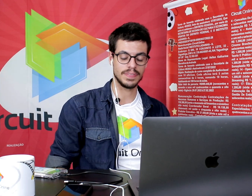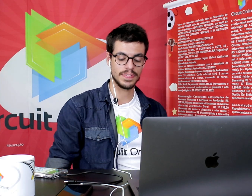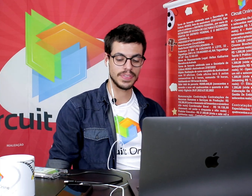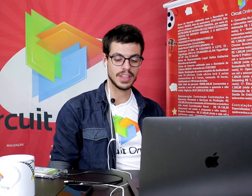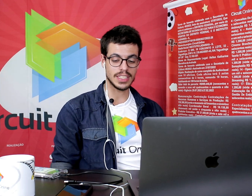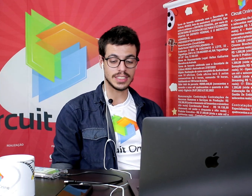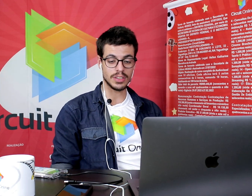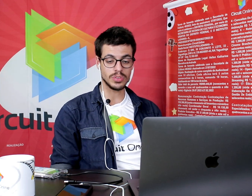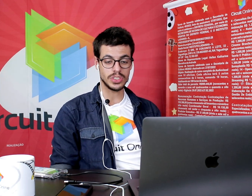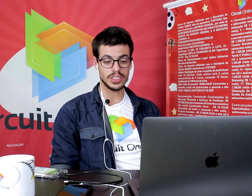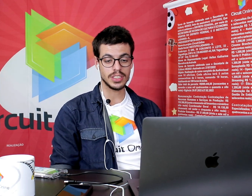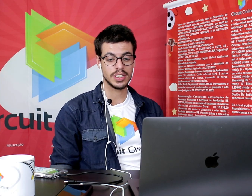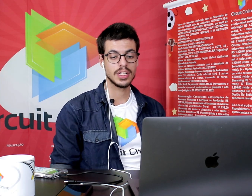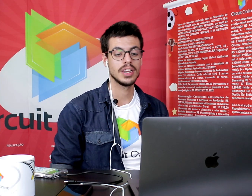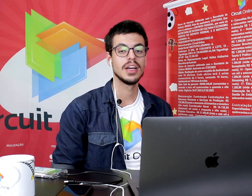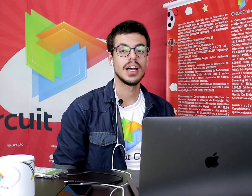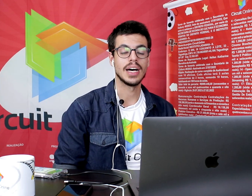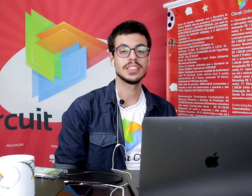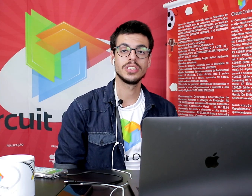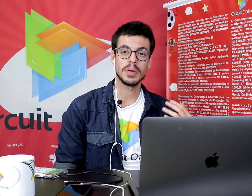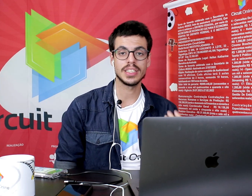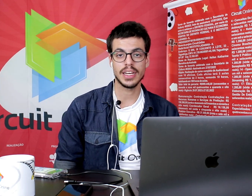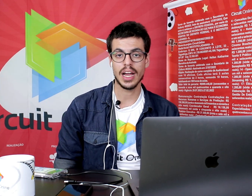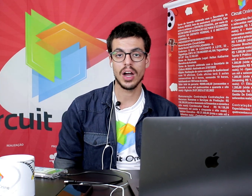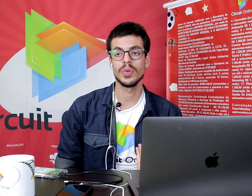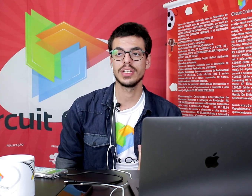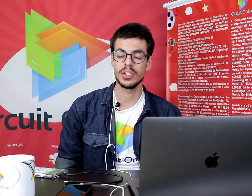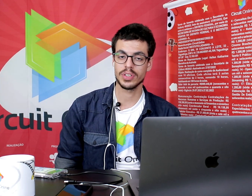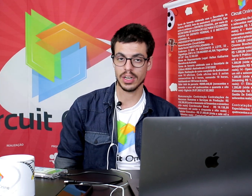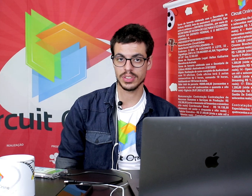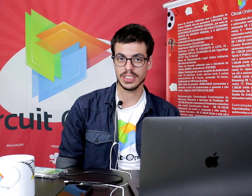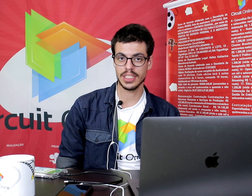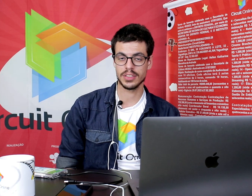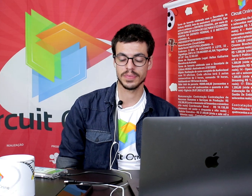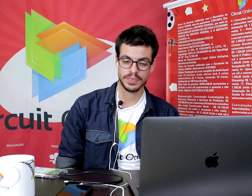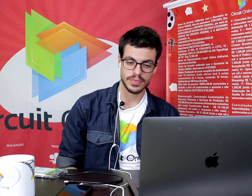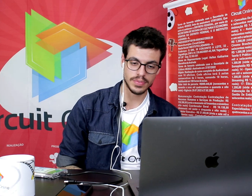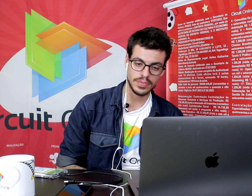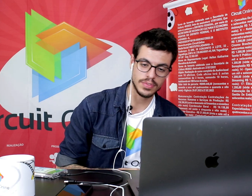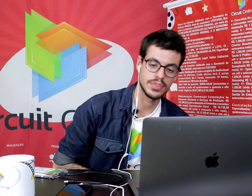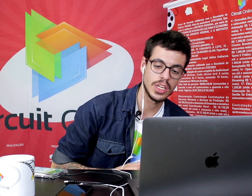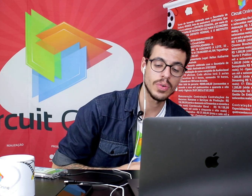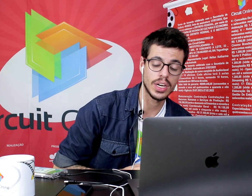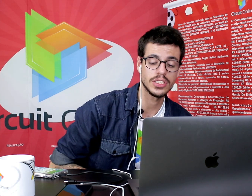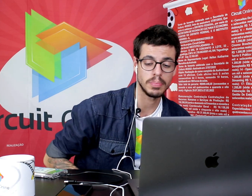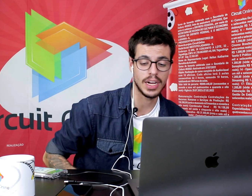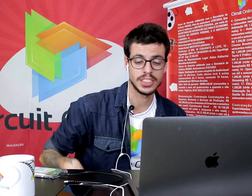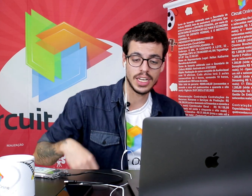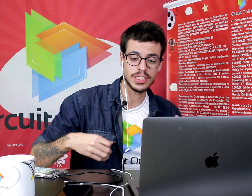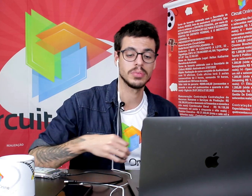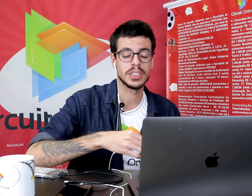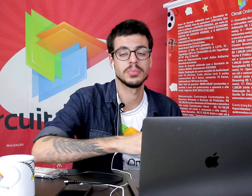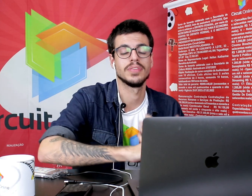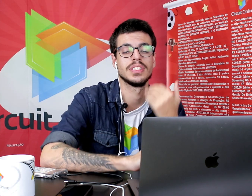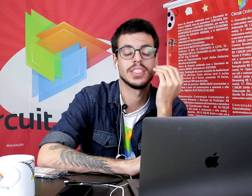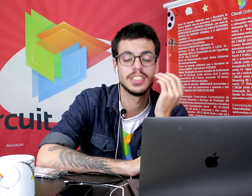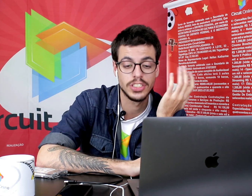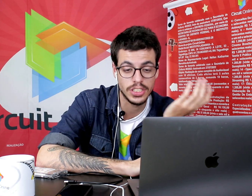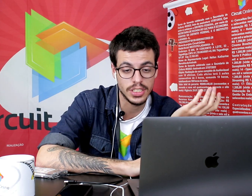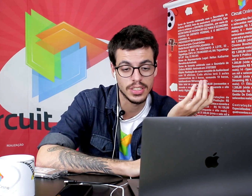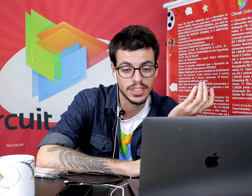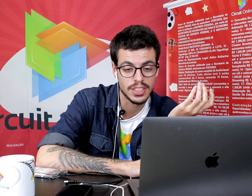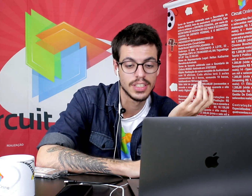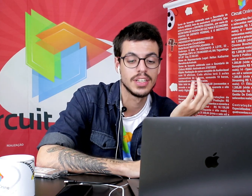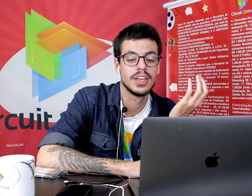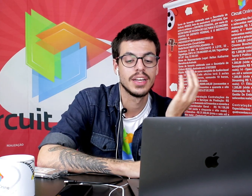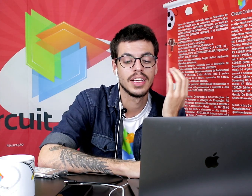essa questão de assistir o material, entender o que está acontecendo. Então, grande parte é isso mesmo, é você